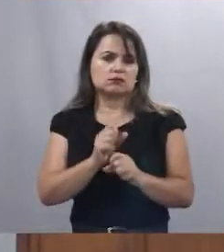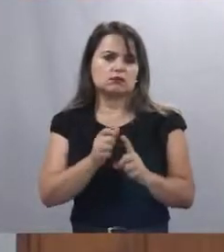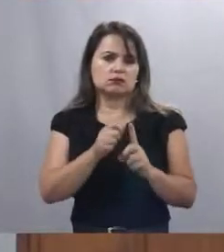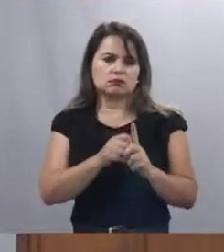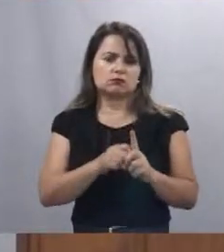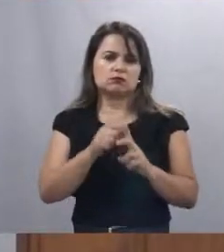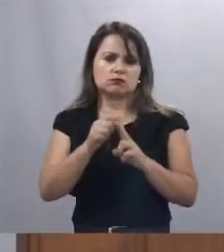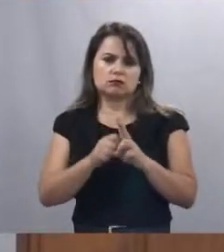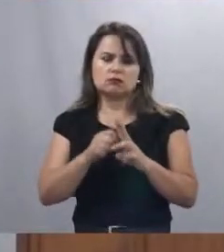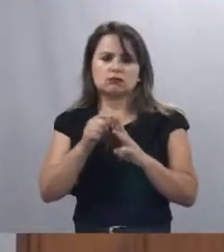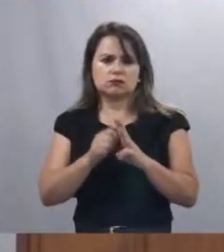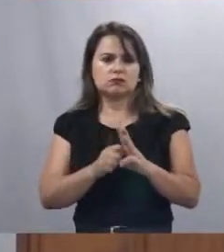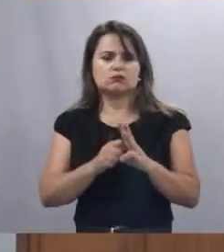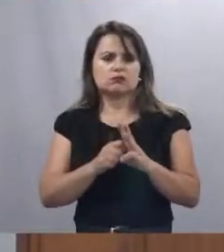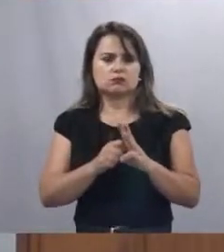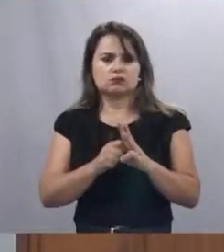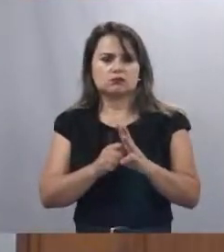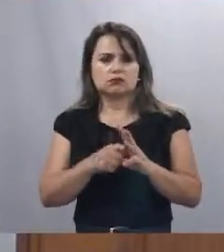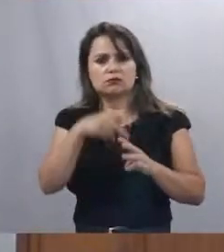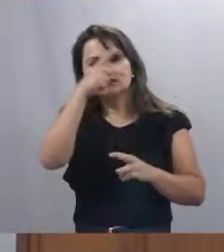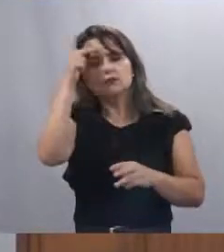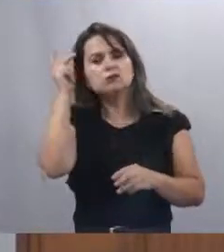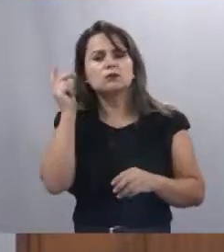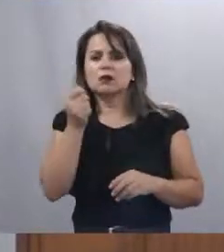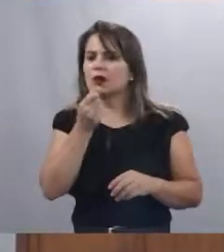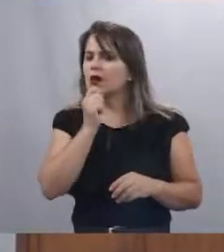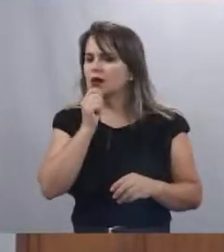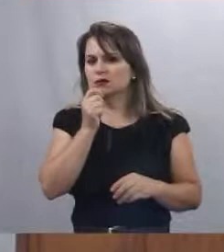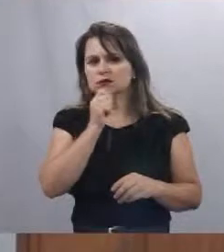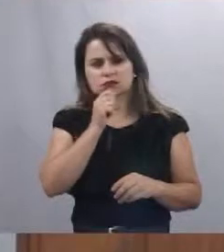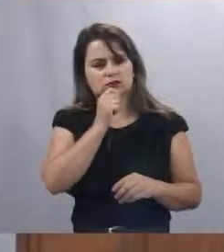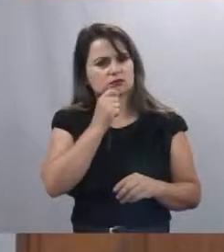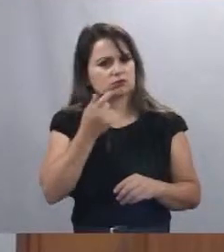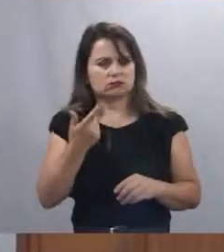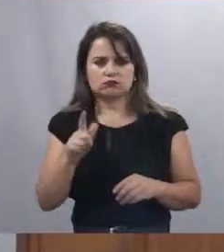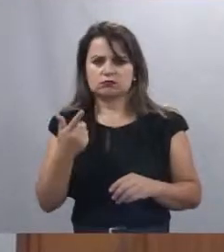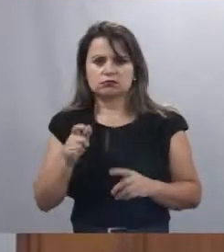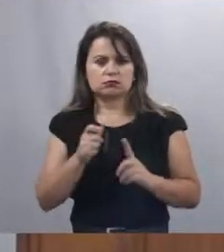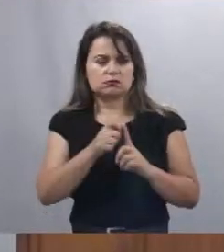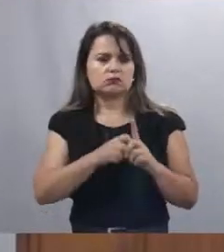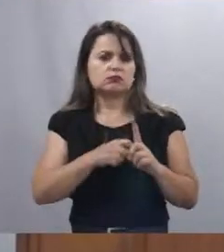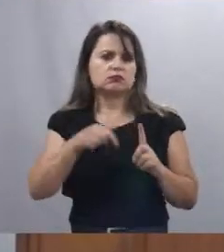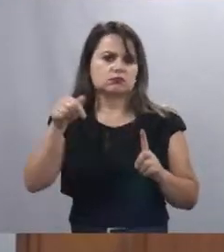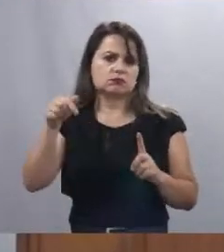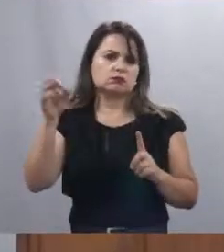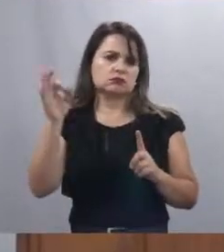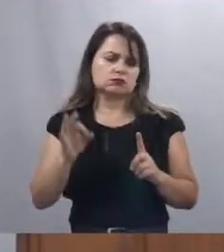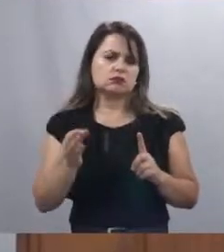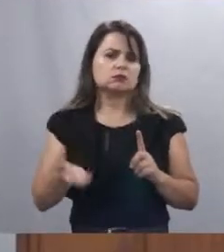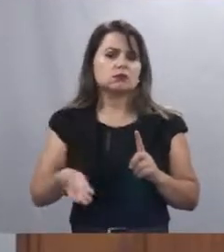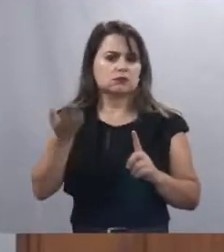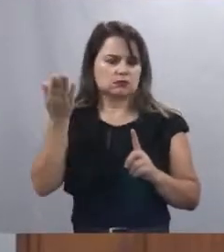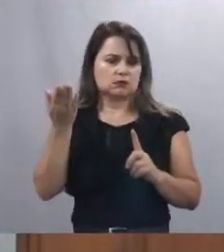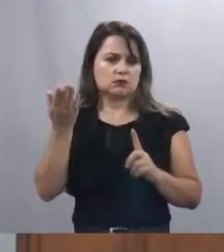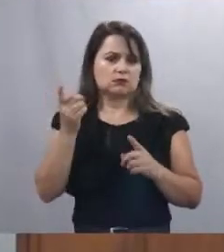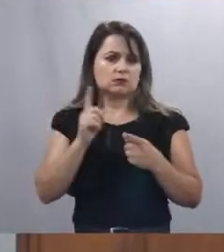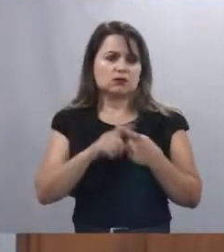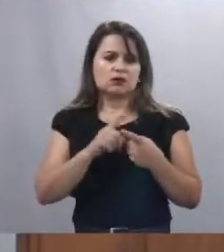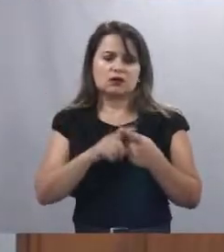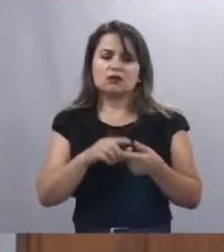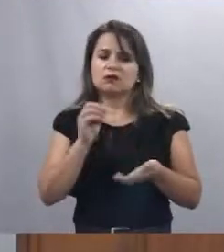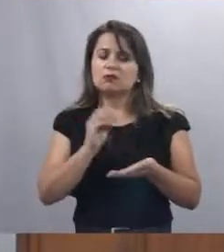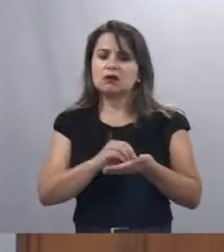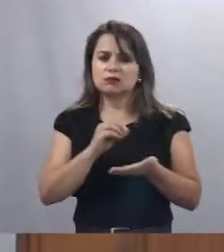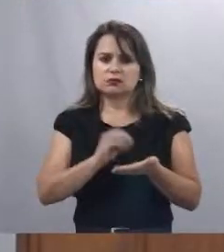os servidores, não receberam, faz muita falta. A gente sabe que tem servidor que depende,